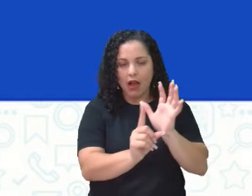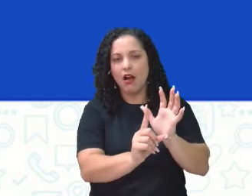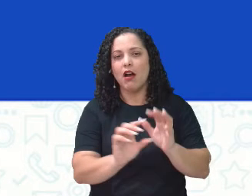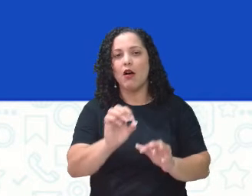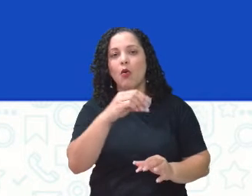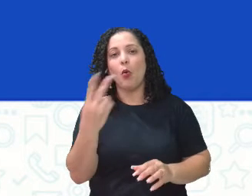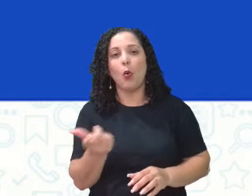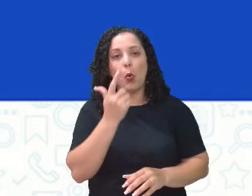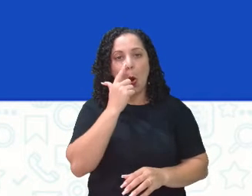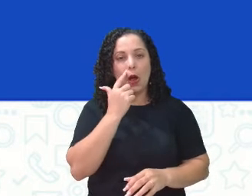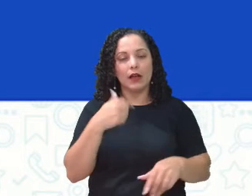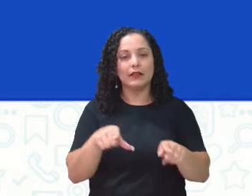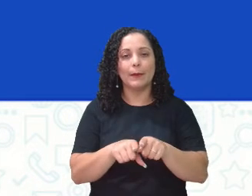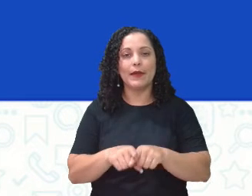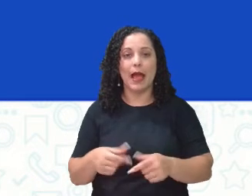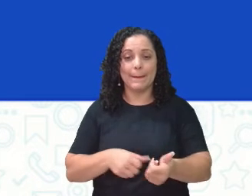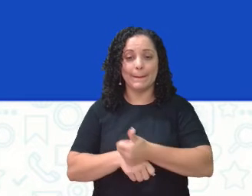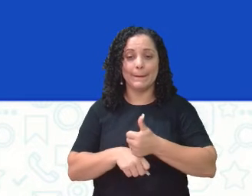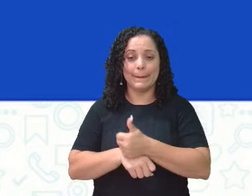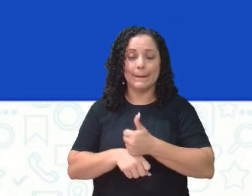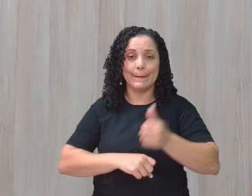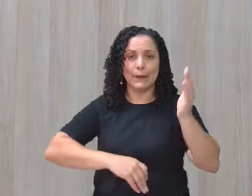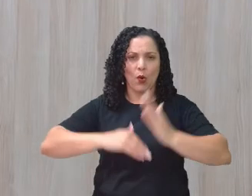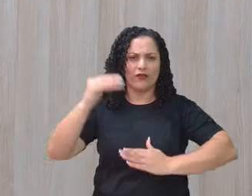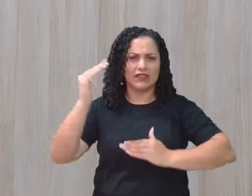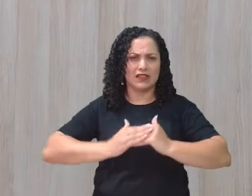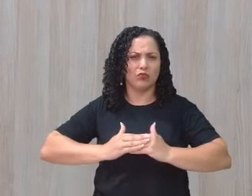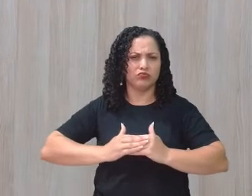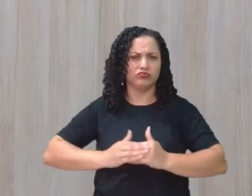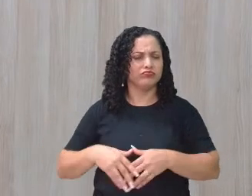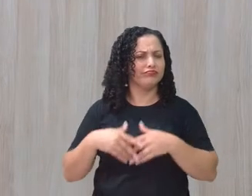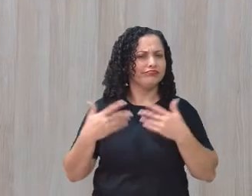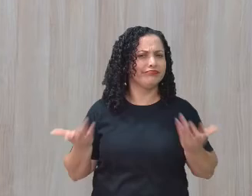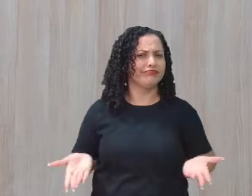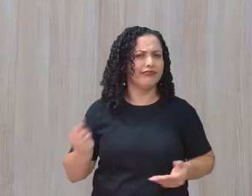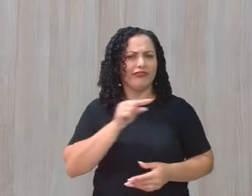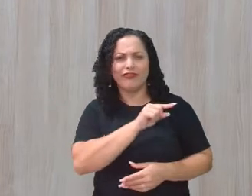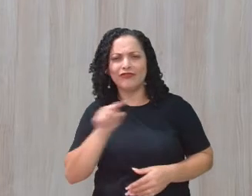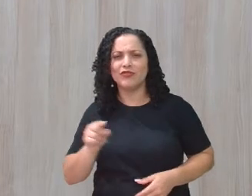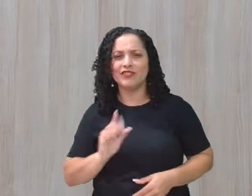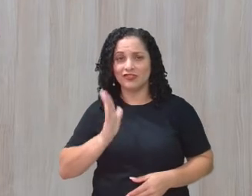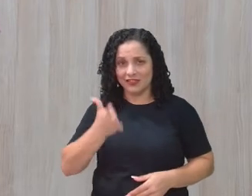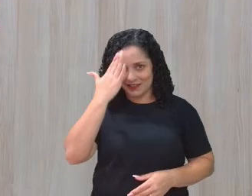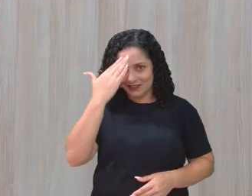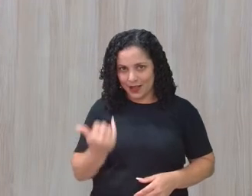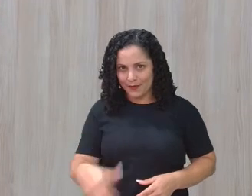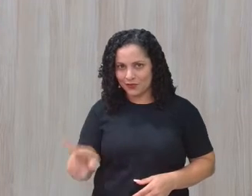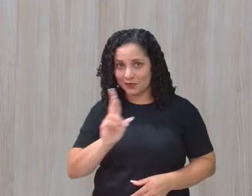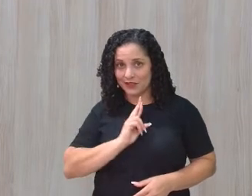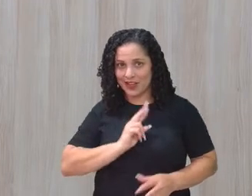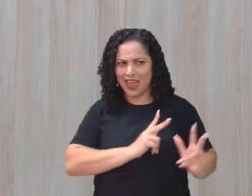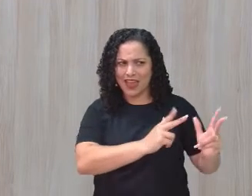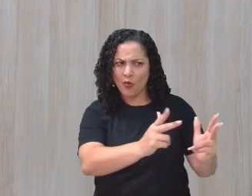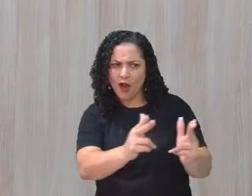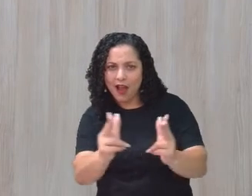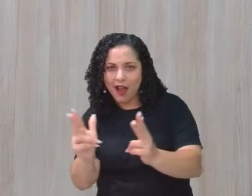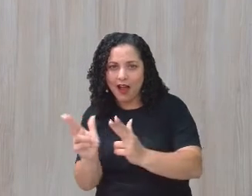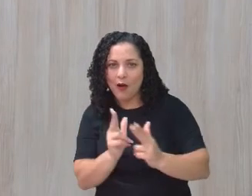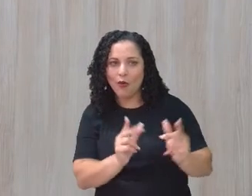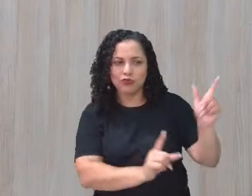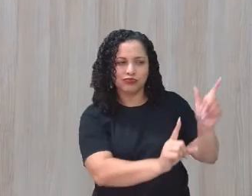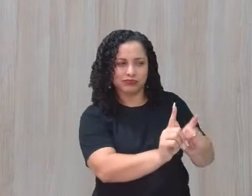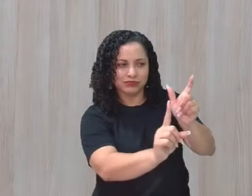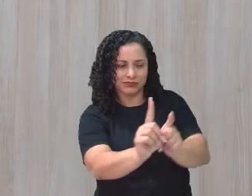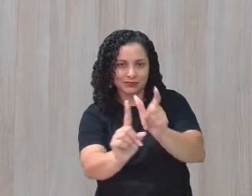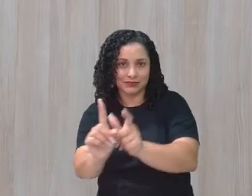até mesmo pela profissão que exercem? Será que você aí, casa, saberia me responder se todas as personagens são iguais? Será que se eu escrever